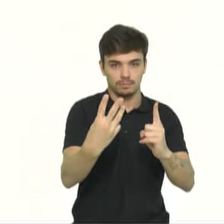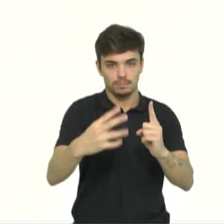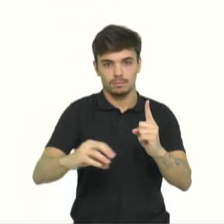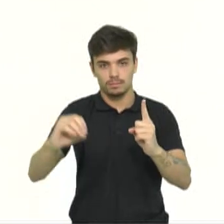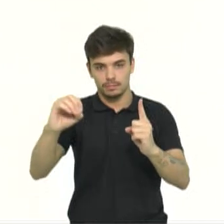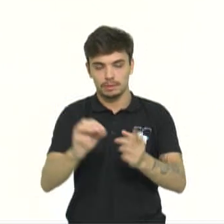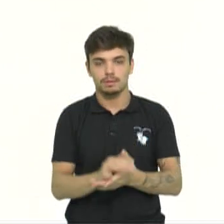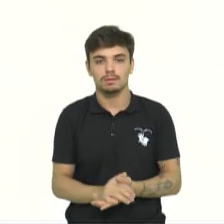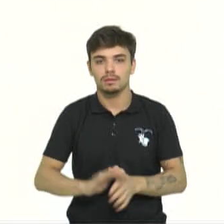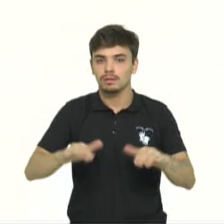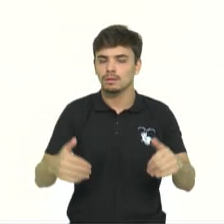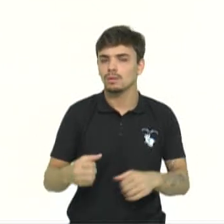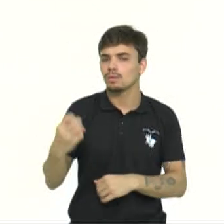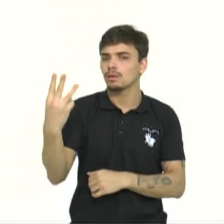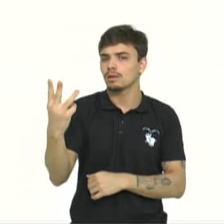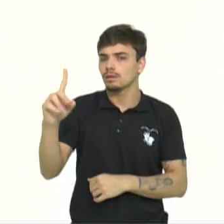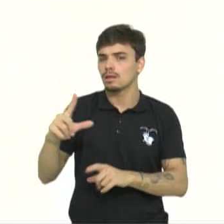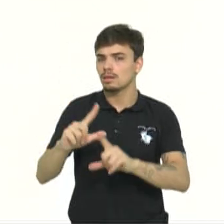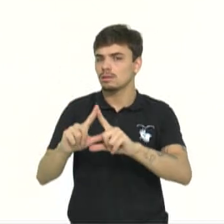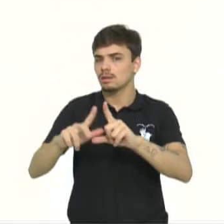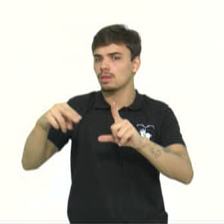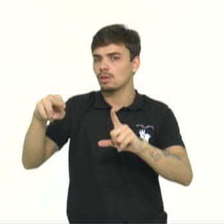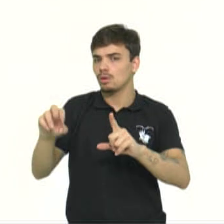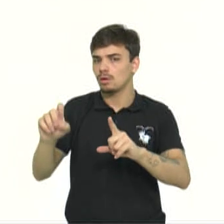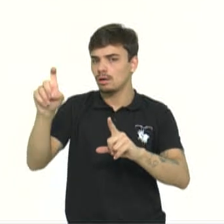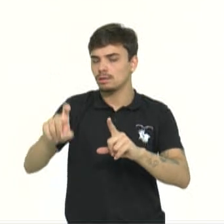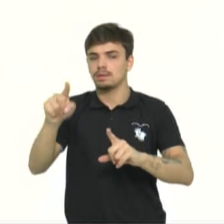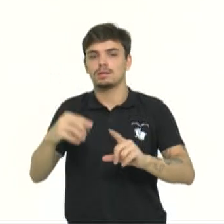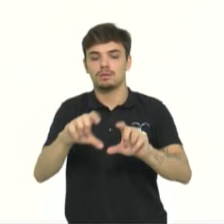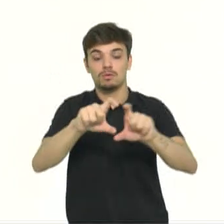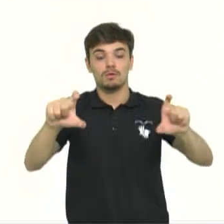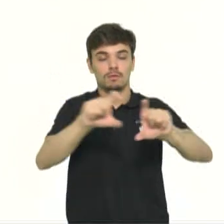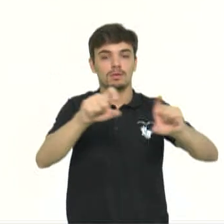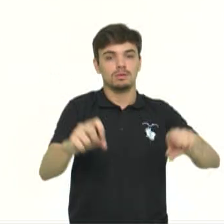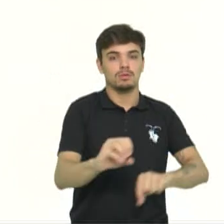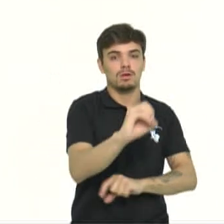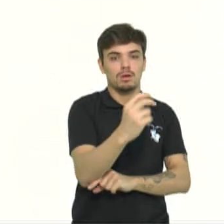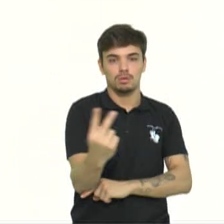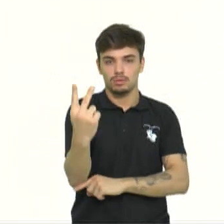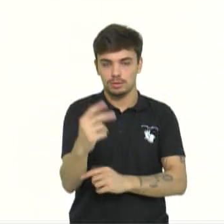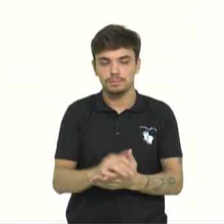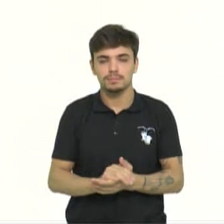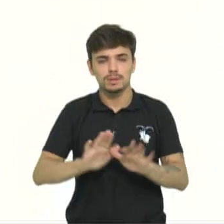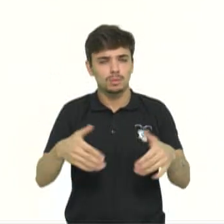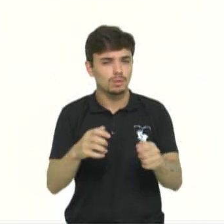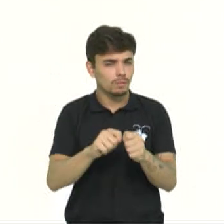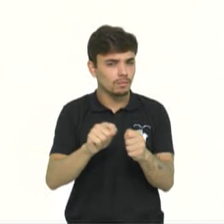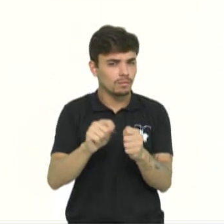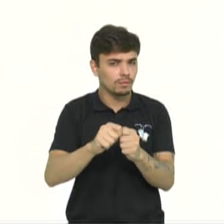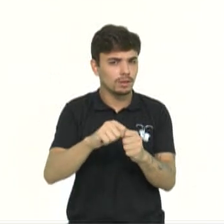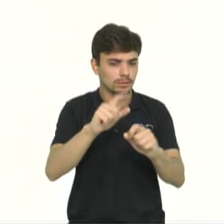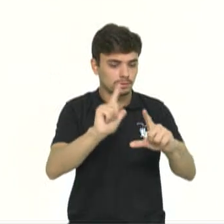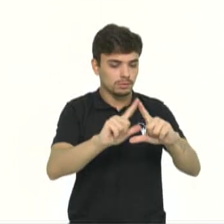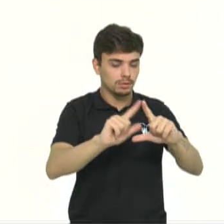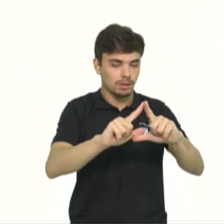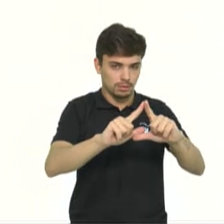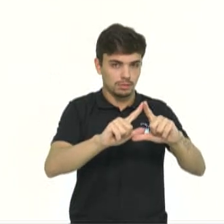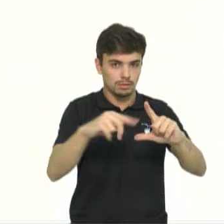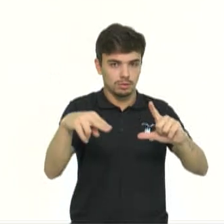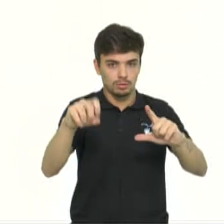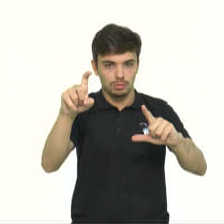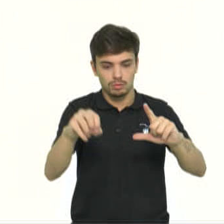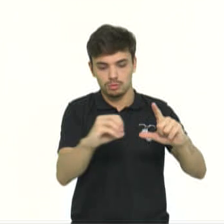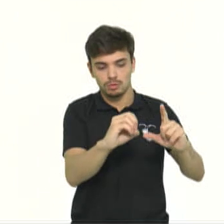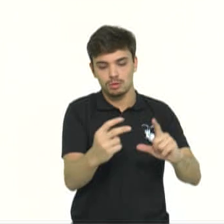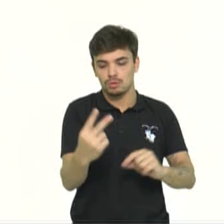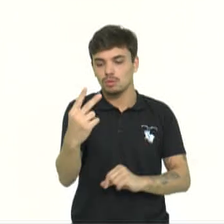então 3 é o delta NOX e esse vai ser o coeficiente do O2. Quando a gente faz o delta NOX do O2, a gente vê lá que